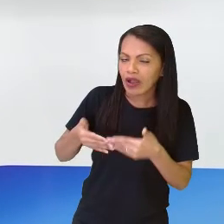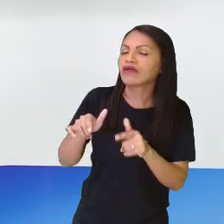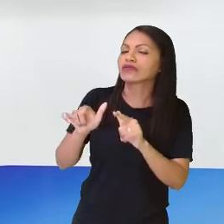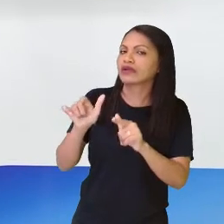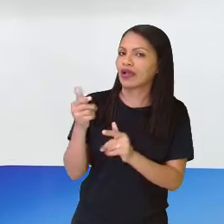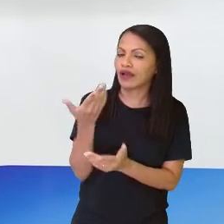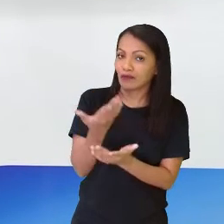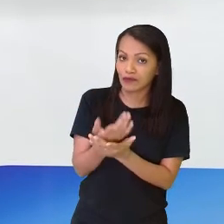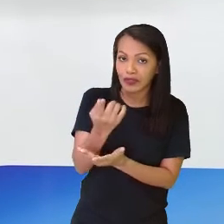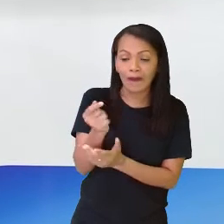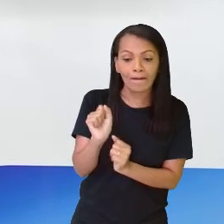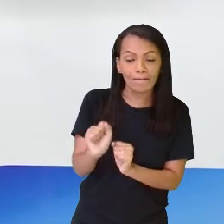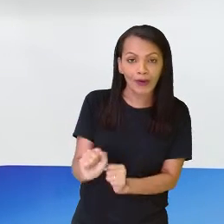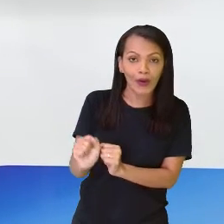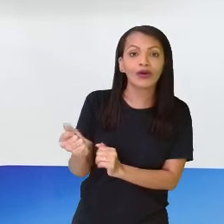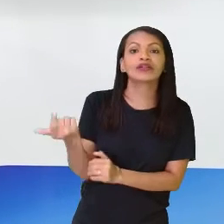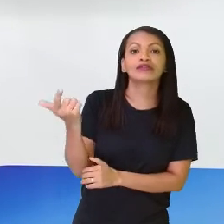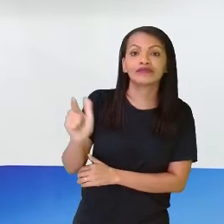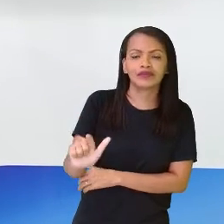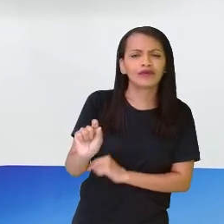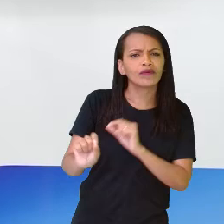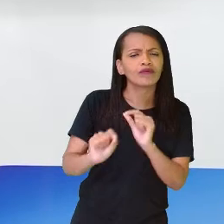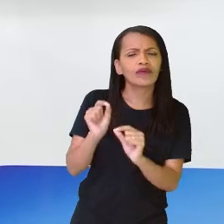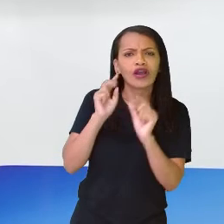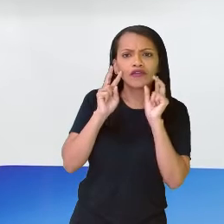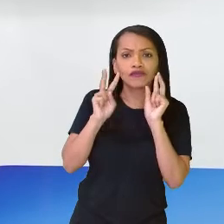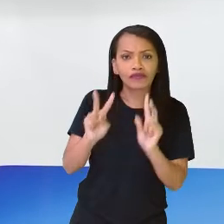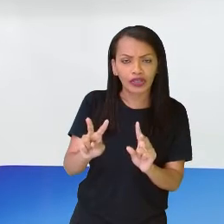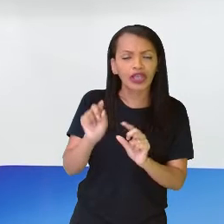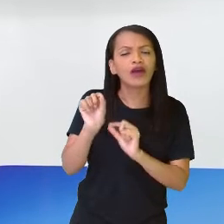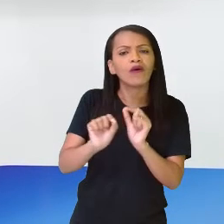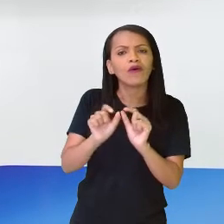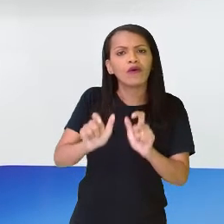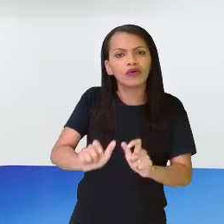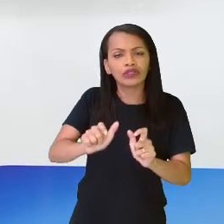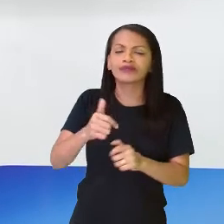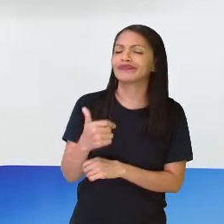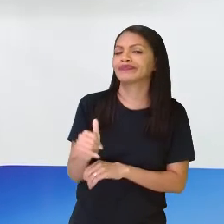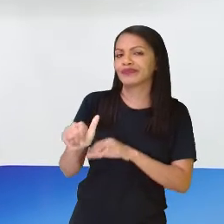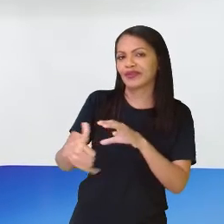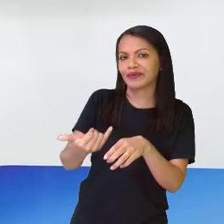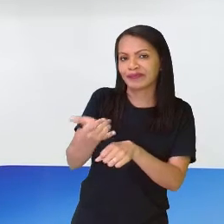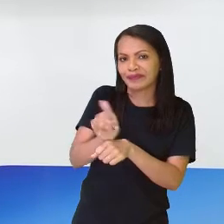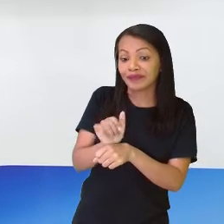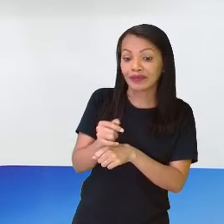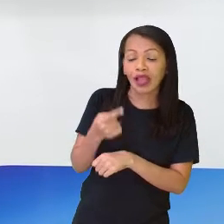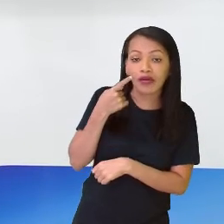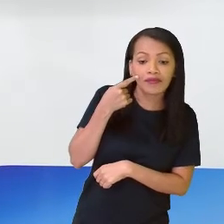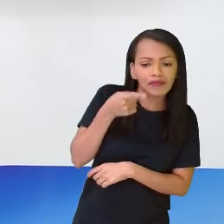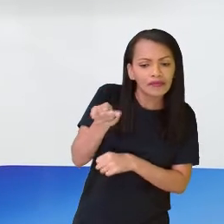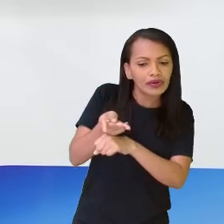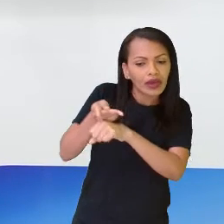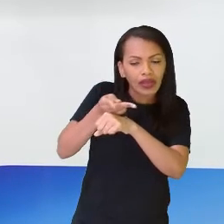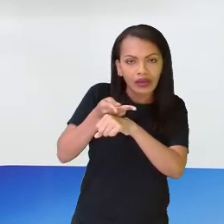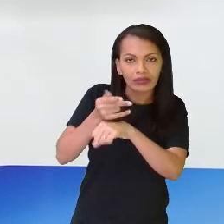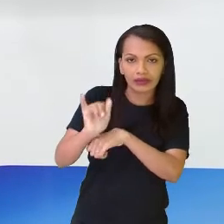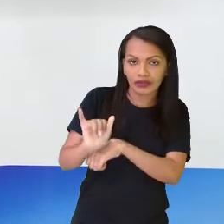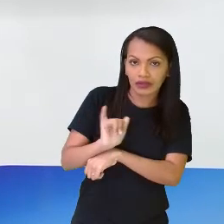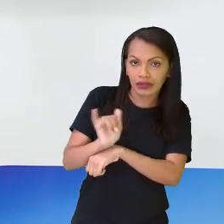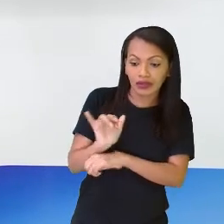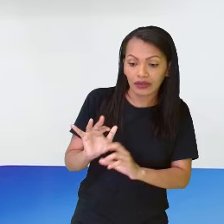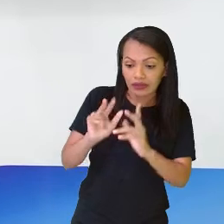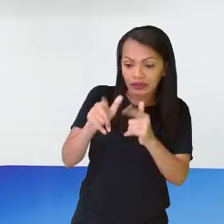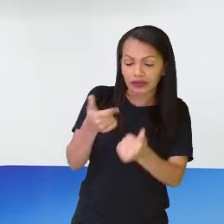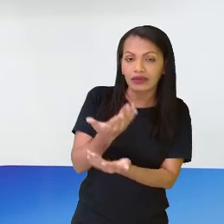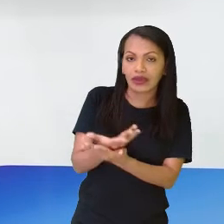rever quantas vezes você quiser no canal do YouTube, isso mesmo. Você vai lá no canal do Educa Recife no YouTube, todas